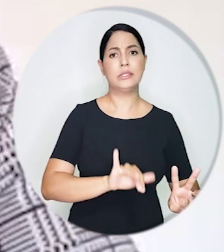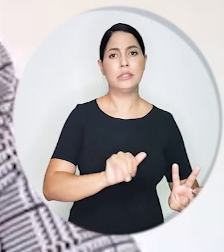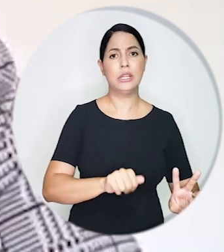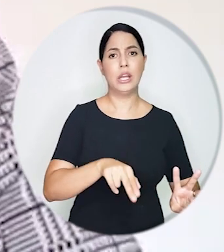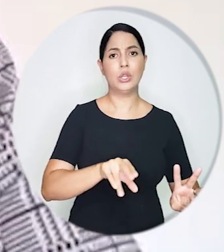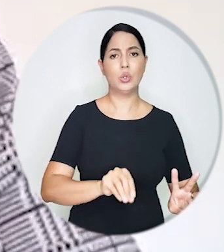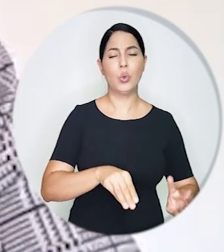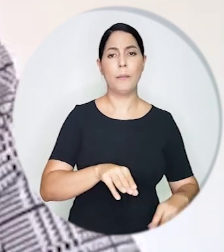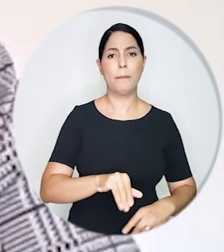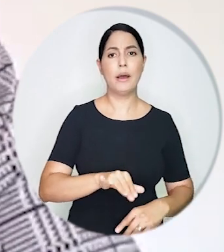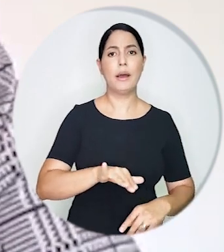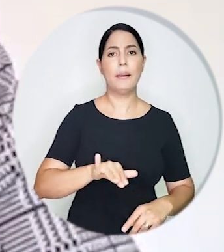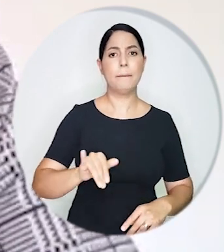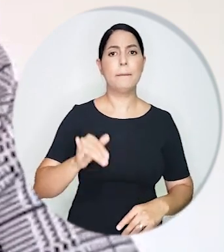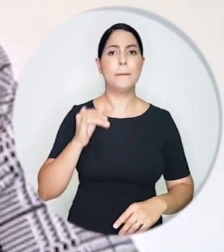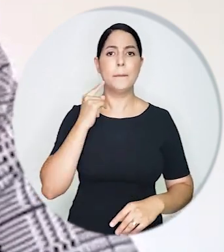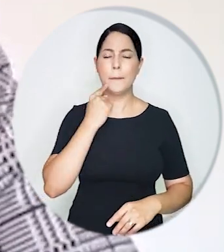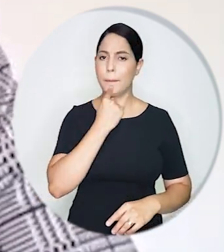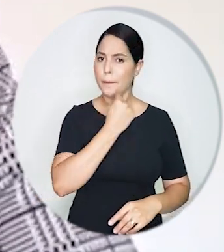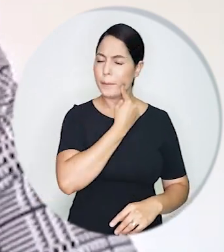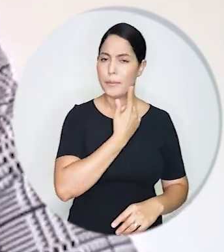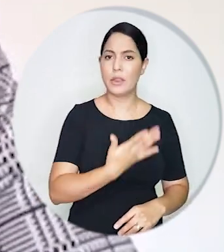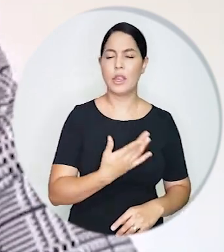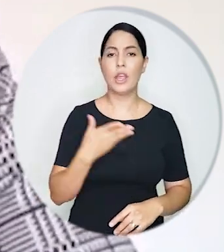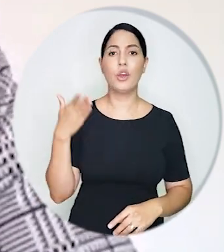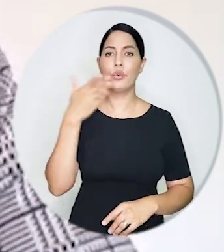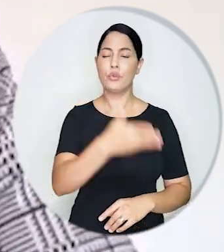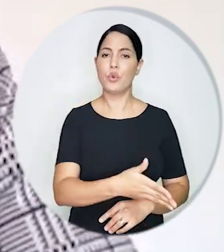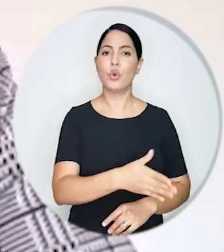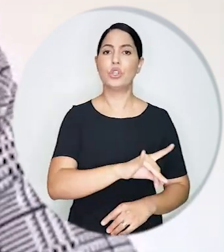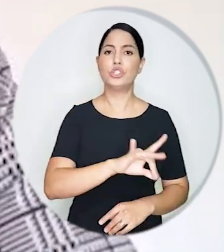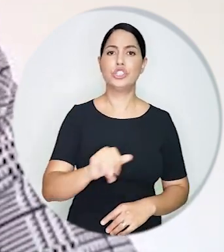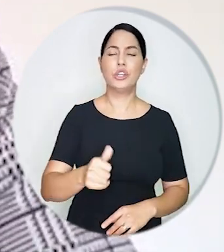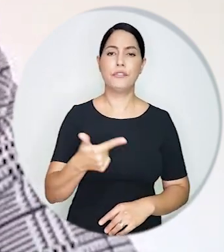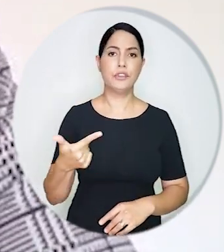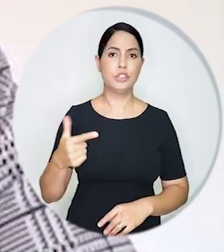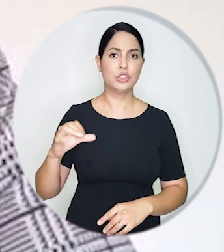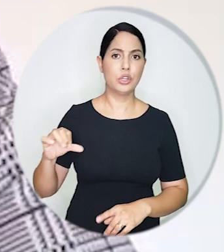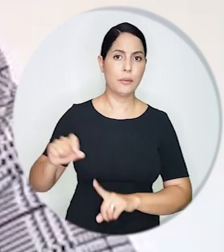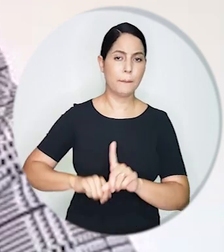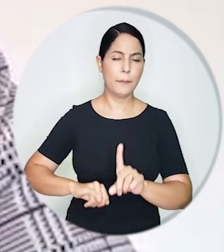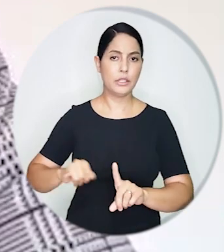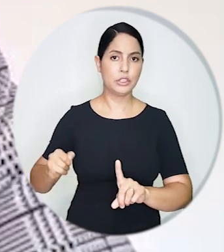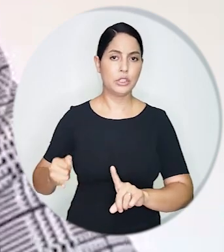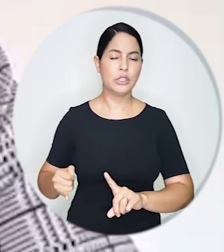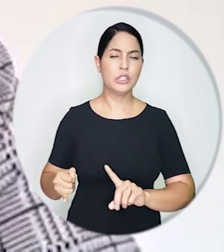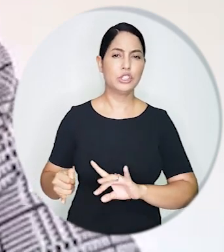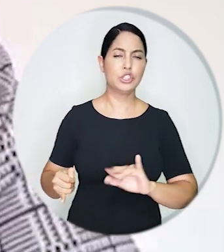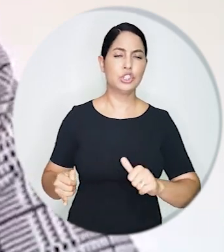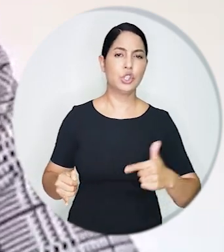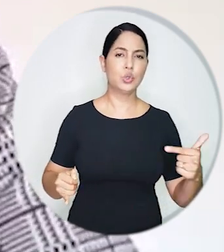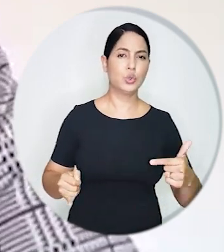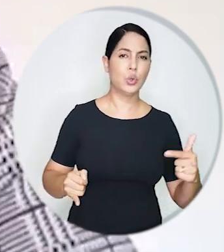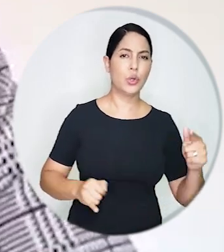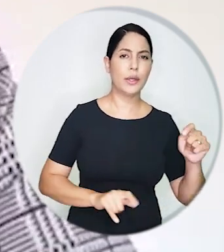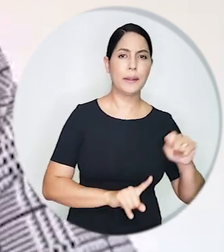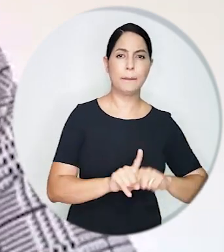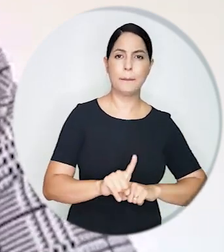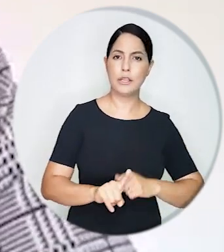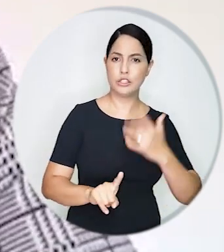Yanomamis. E eu estive no estado de Roraima no dia 29 de janeiro até o dia 2 de fevereiro, e a partir